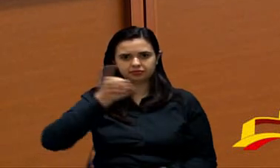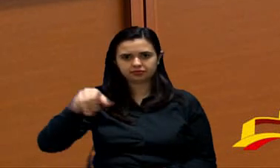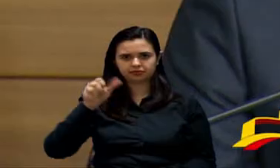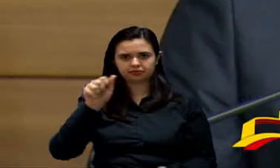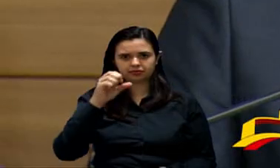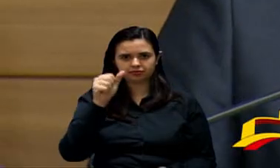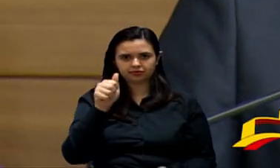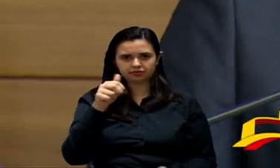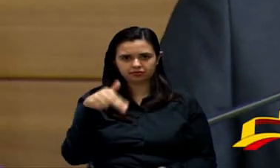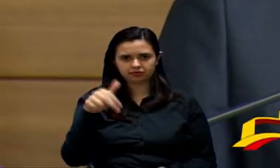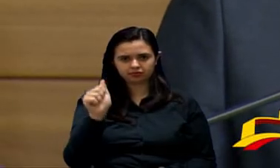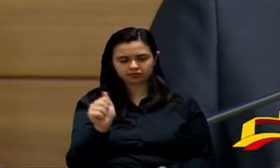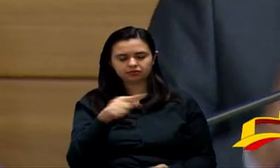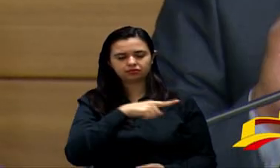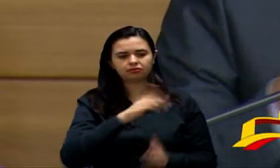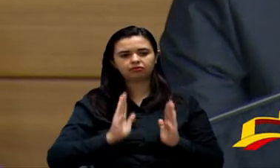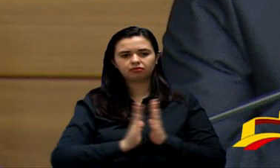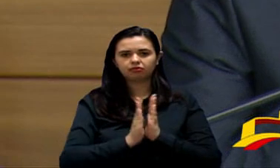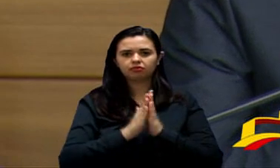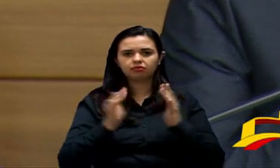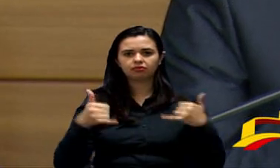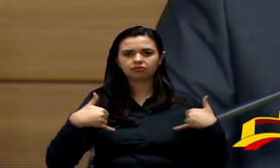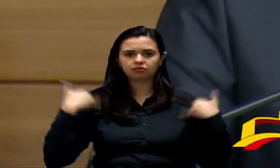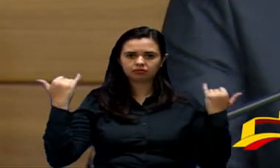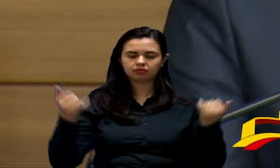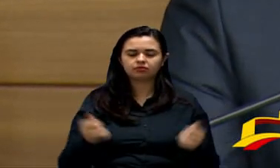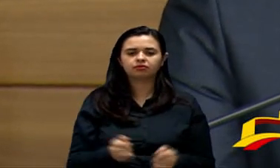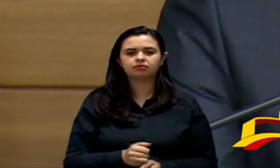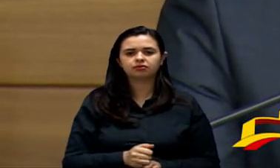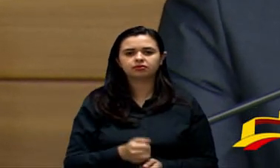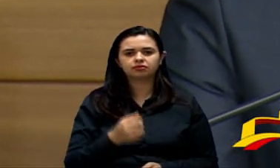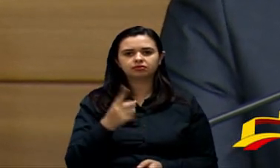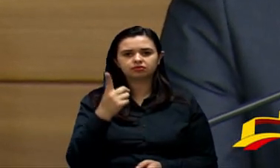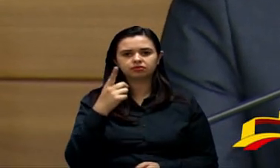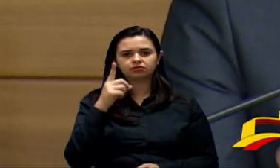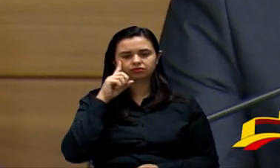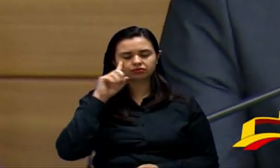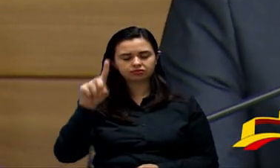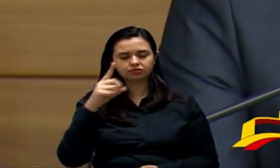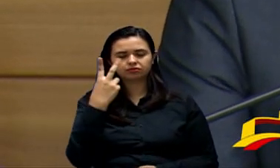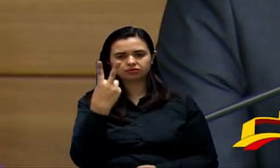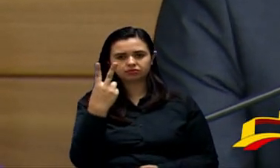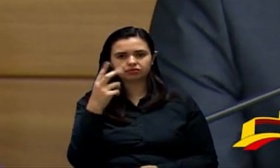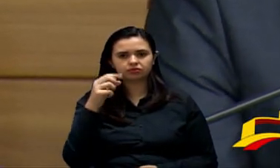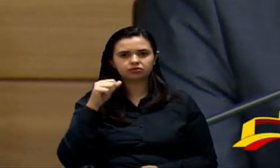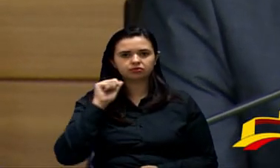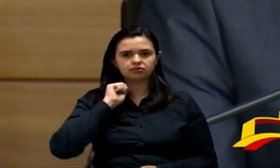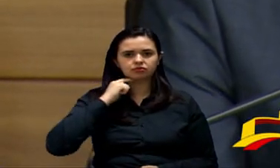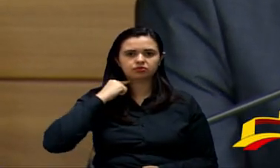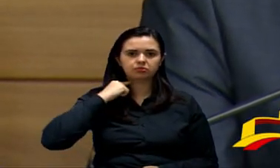Borges Ribeiro pela passagem da sua data natalícia comemorado no dia 2 de 5. Requeira,